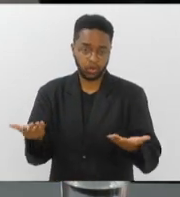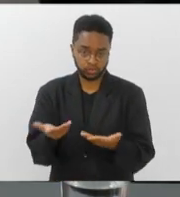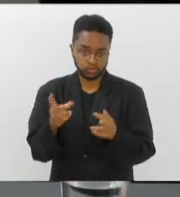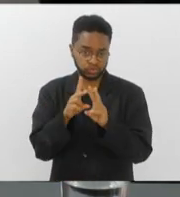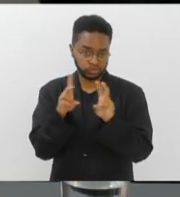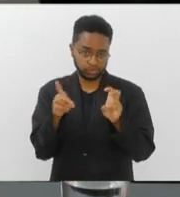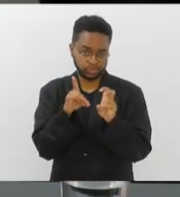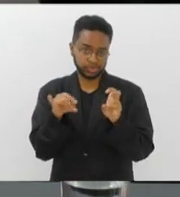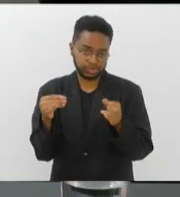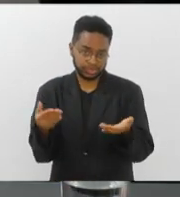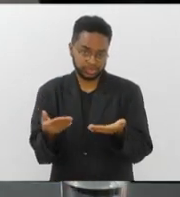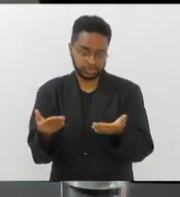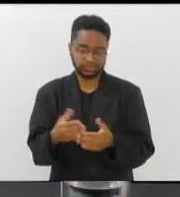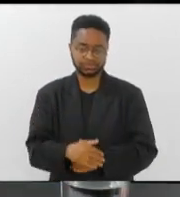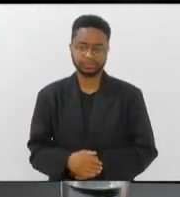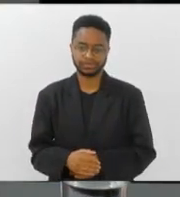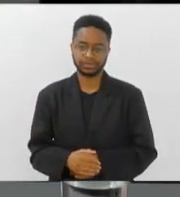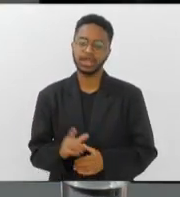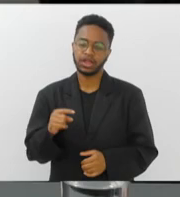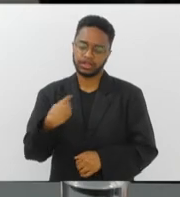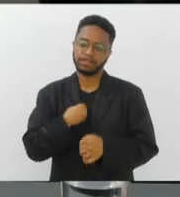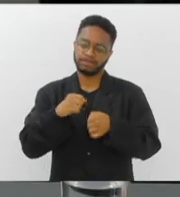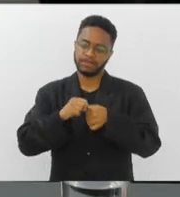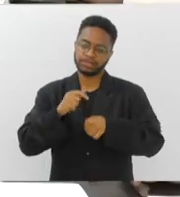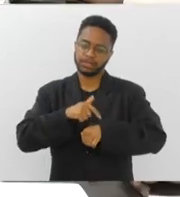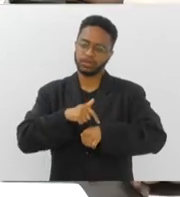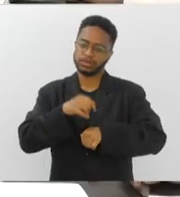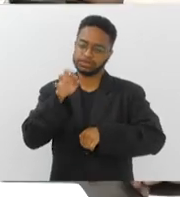dia. Verdade. Faremos em tempo oportuno.